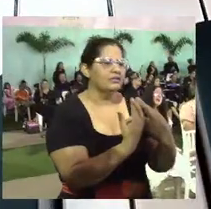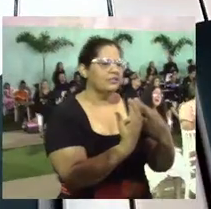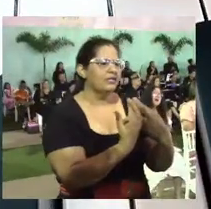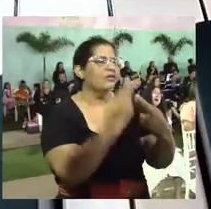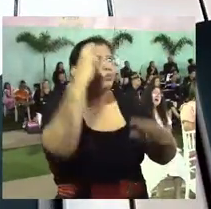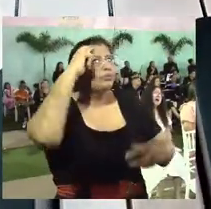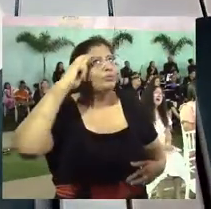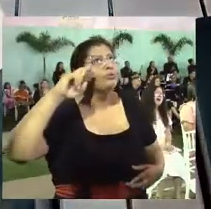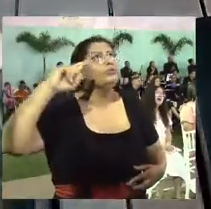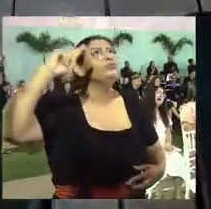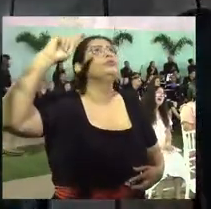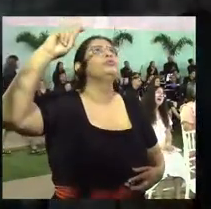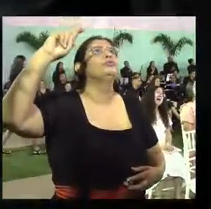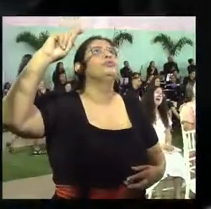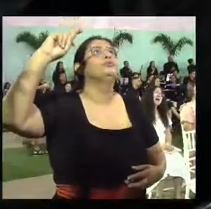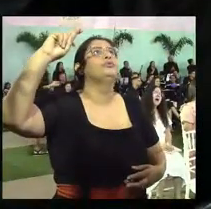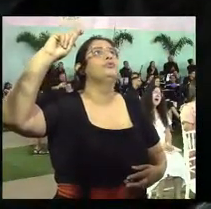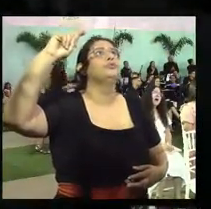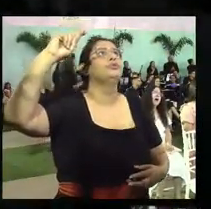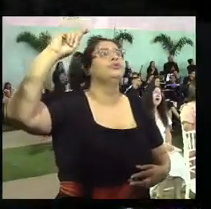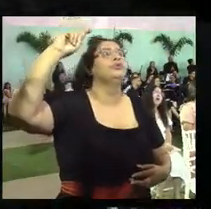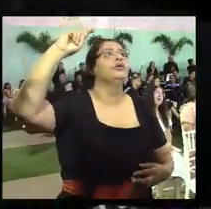e senhor